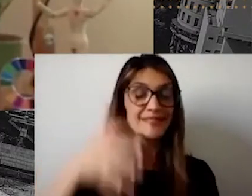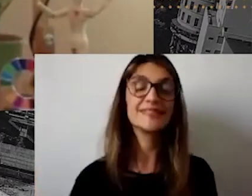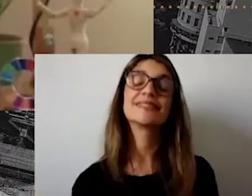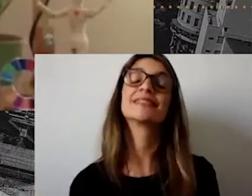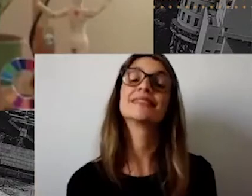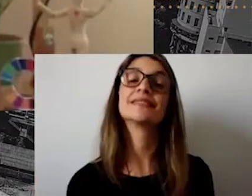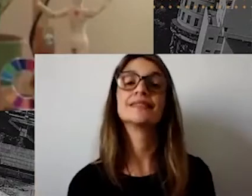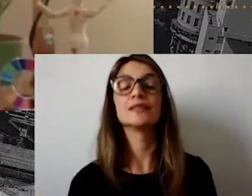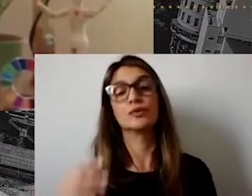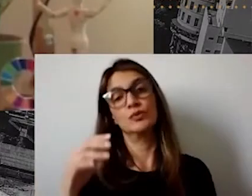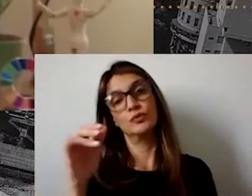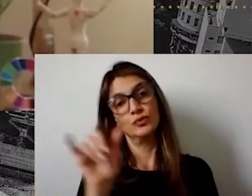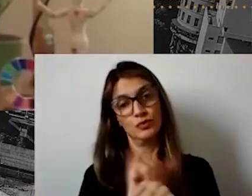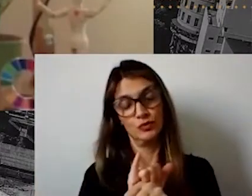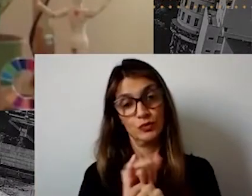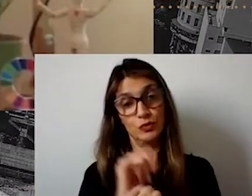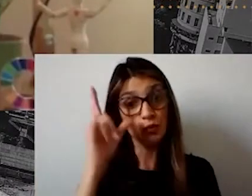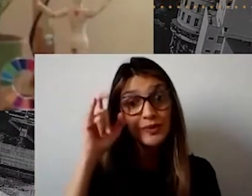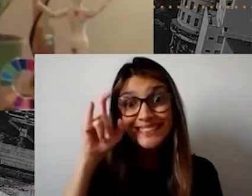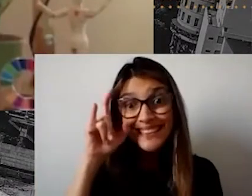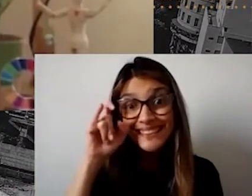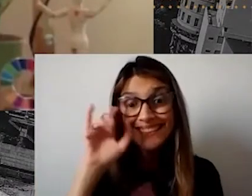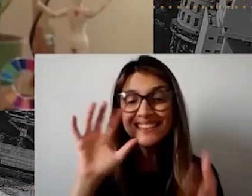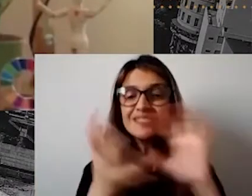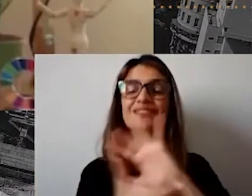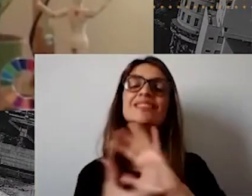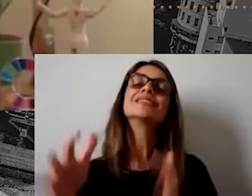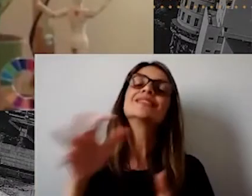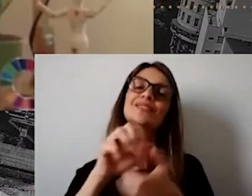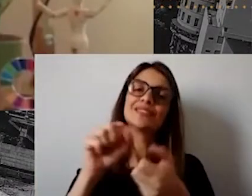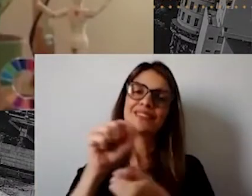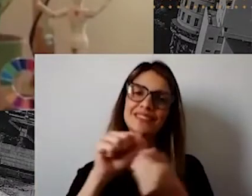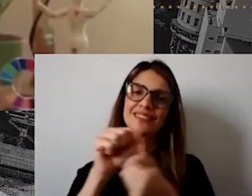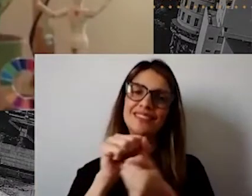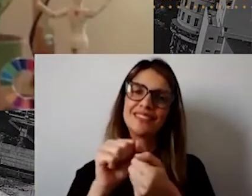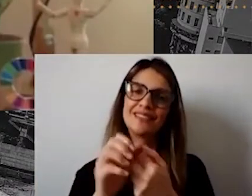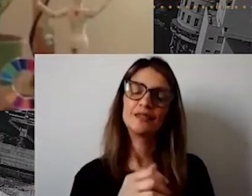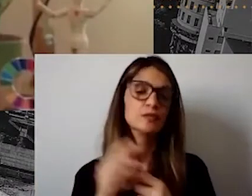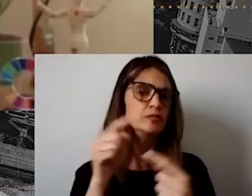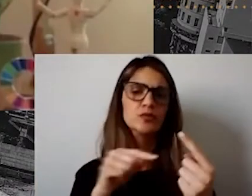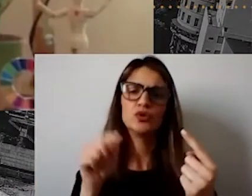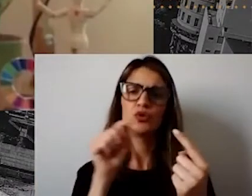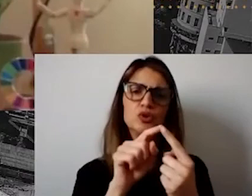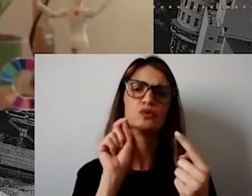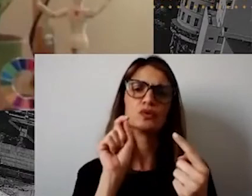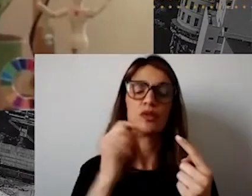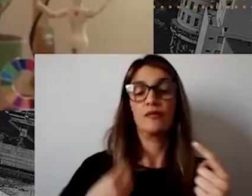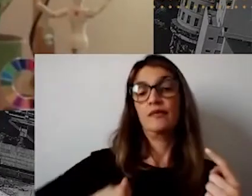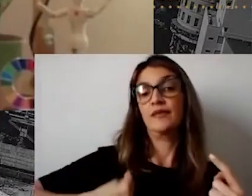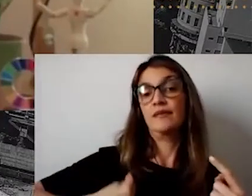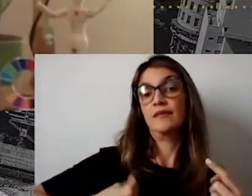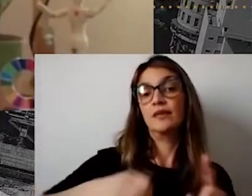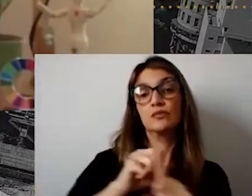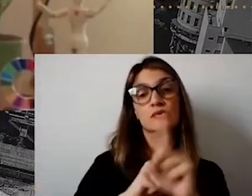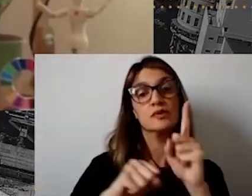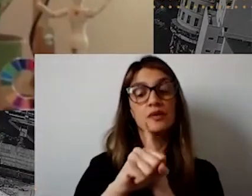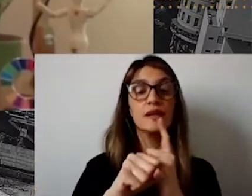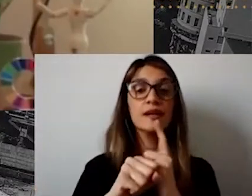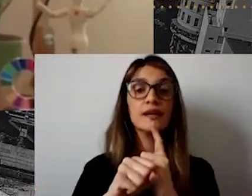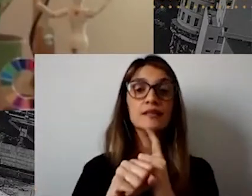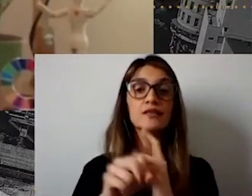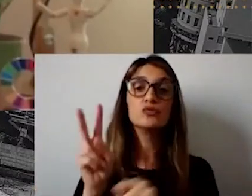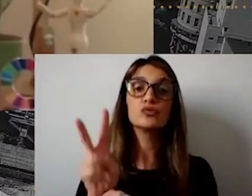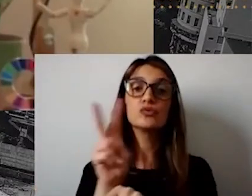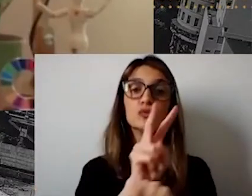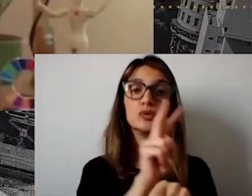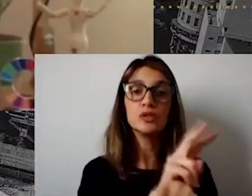Instagram da Virada Sustentável, a nossa meta é viver em uma sociedade sustentada pelos pilares